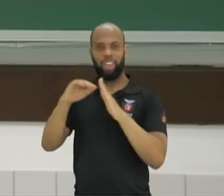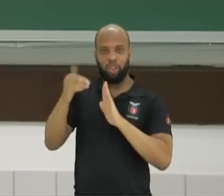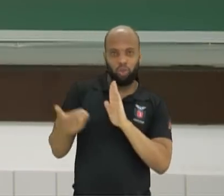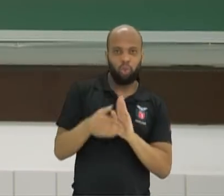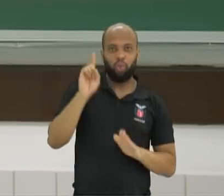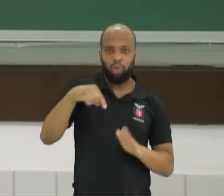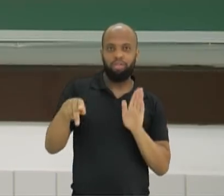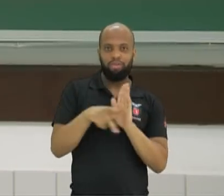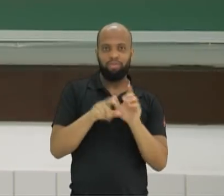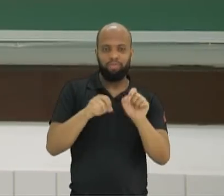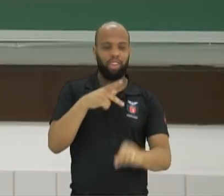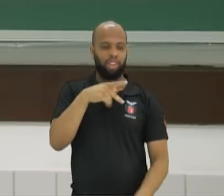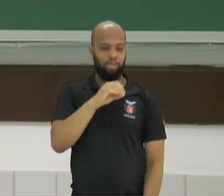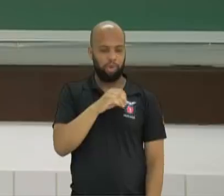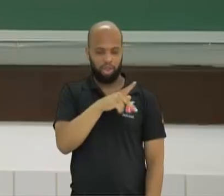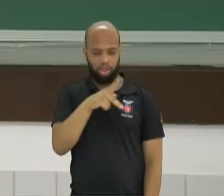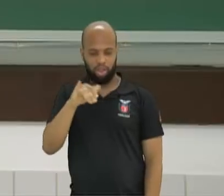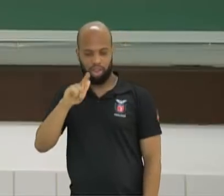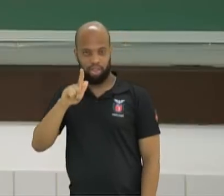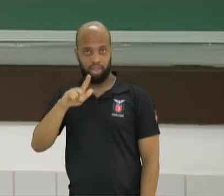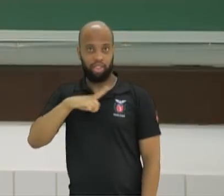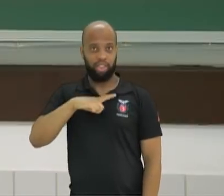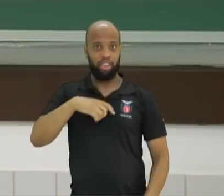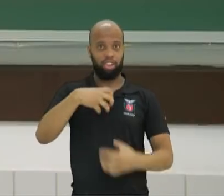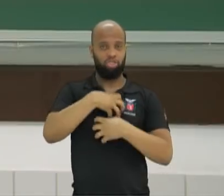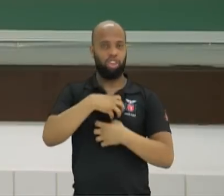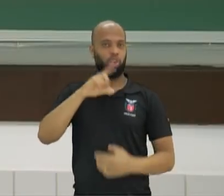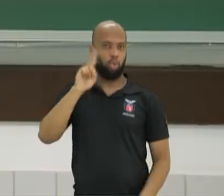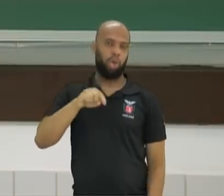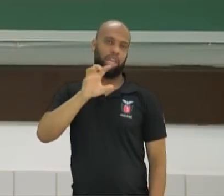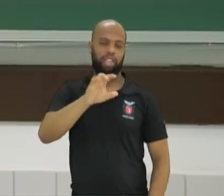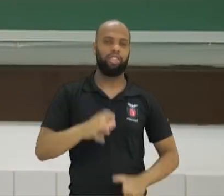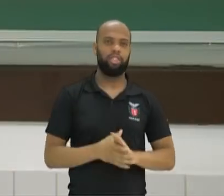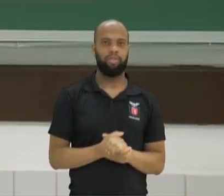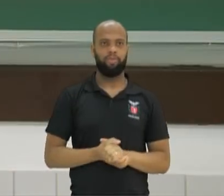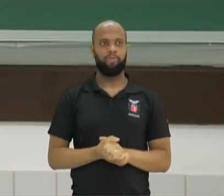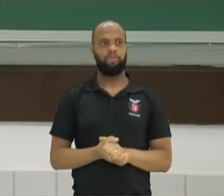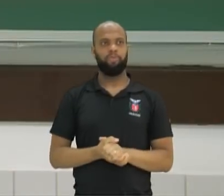né? São popping, né? Ele dançava o popping, ok?